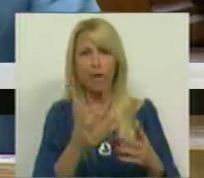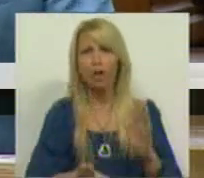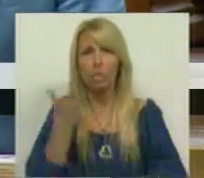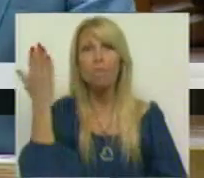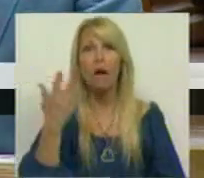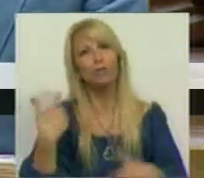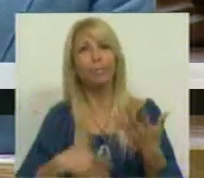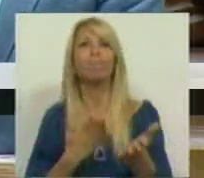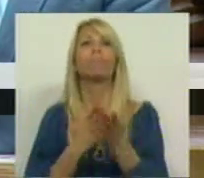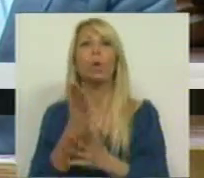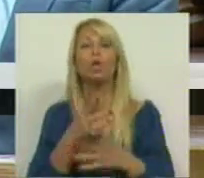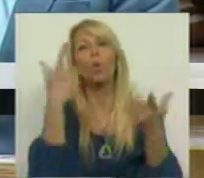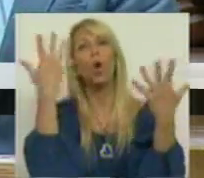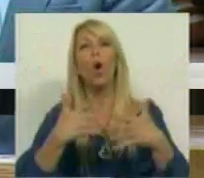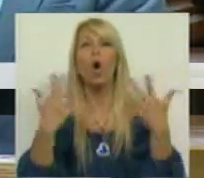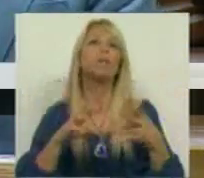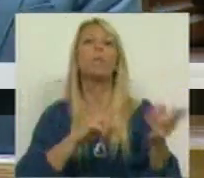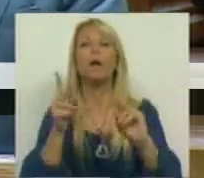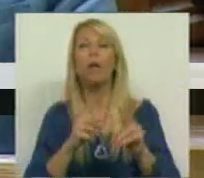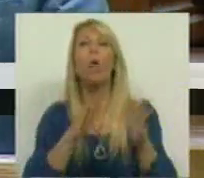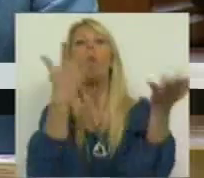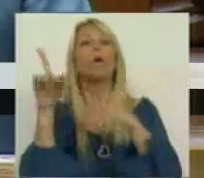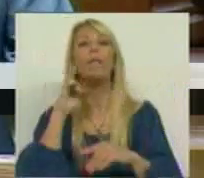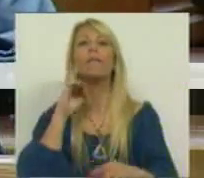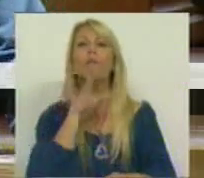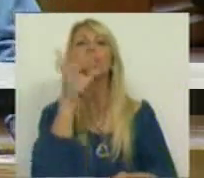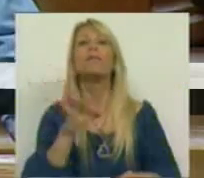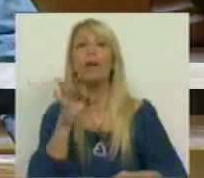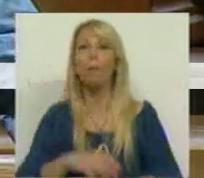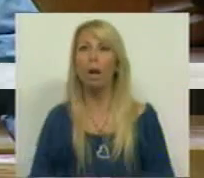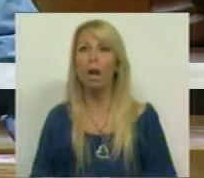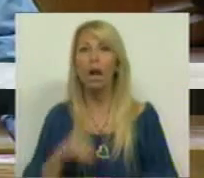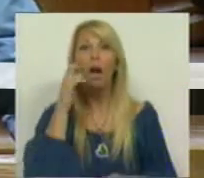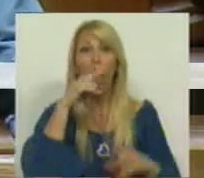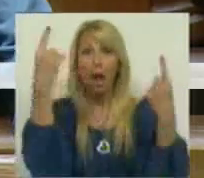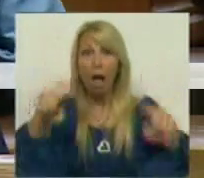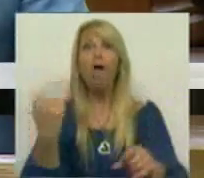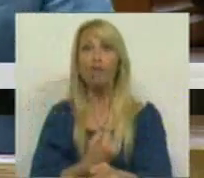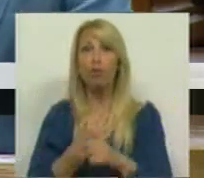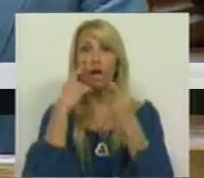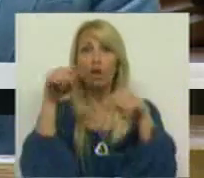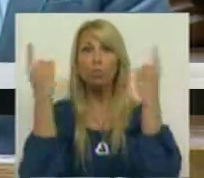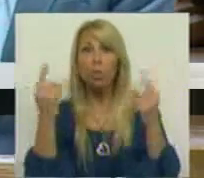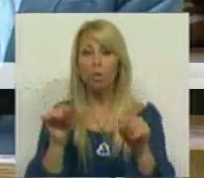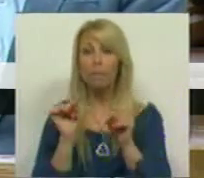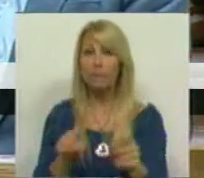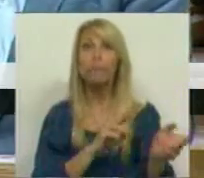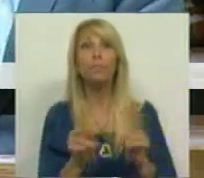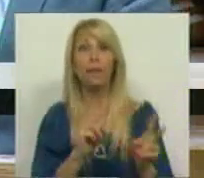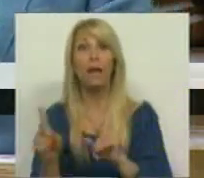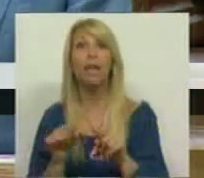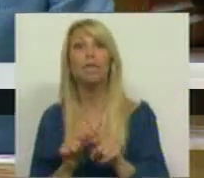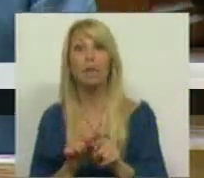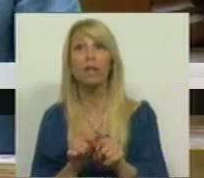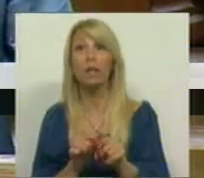orçamento retificativo. Onde está a defesa das famílias, daquelas que têm funcionários públicos, quando é este retificativo